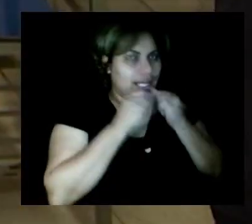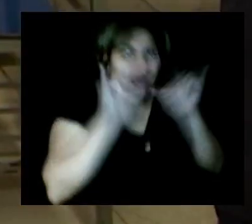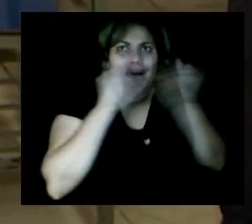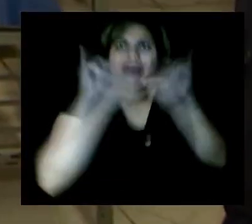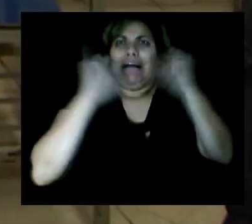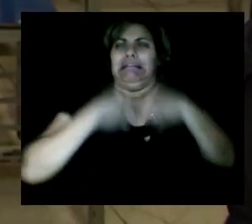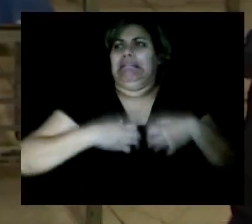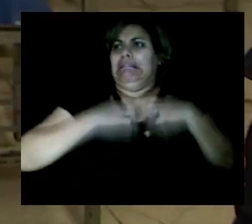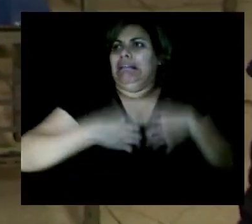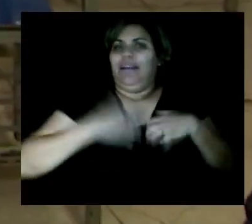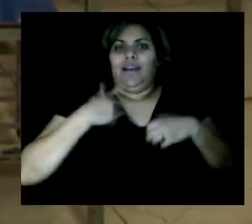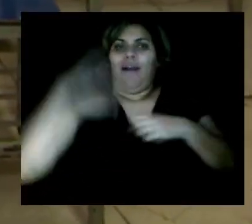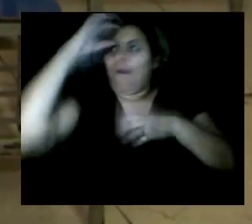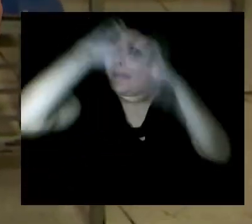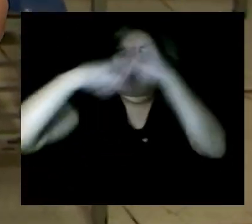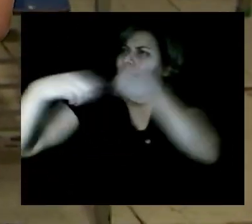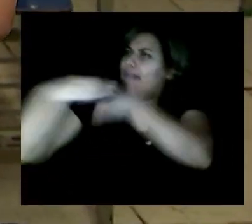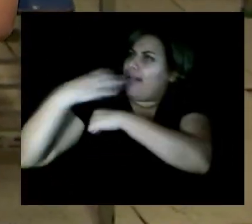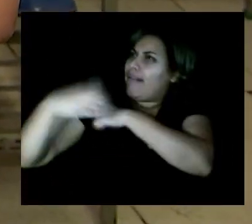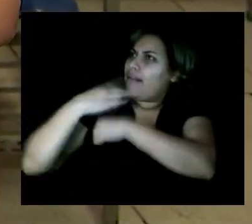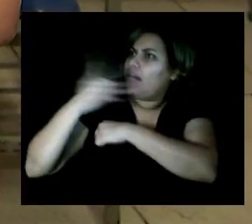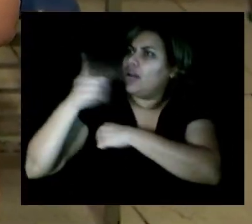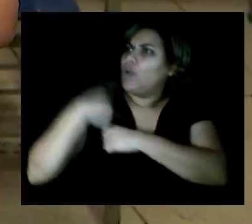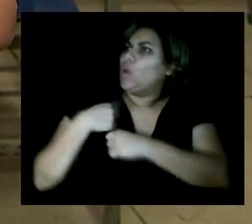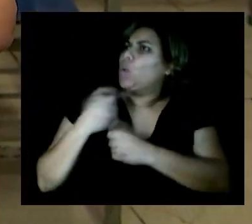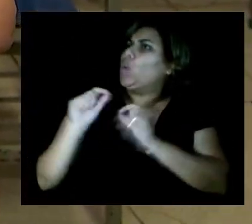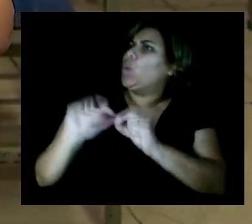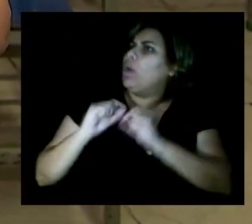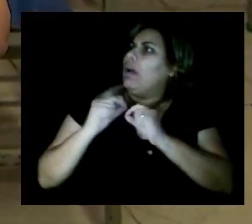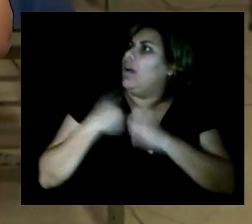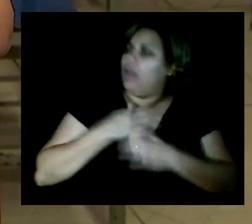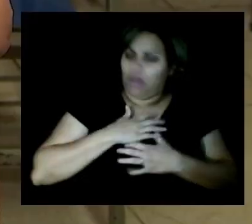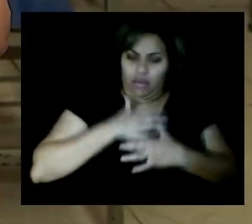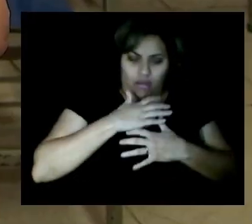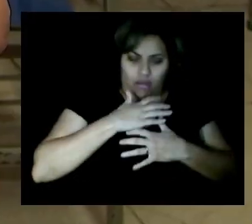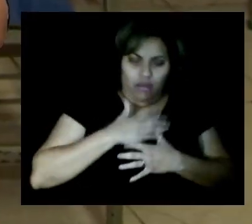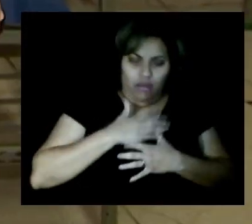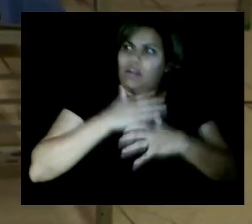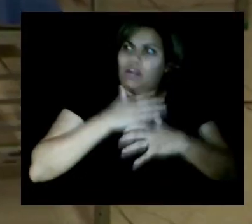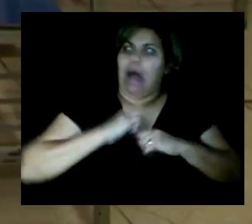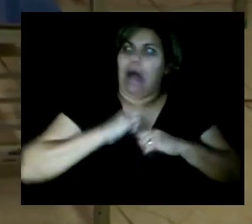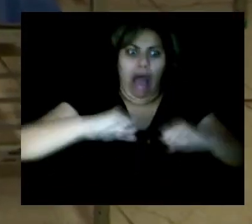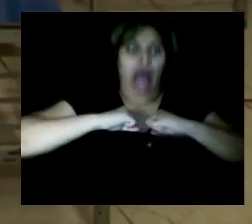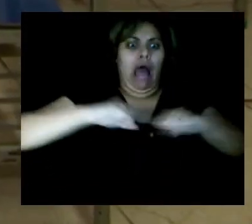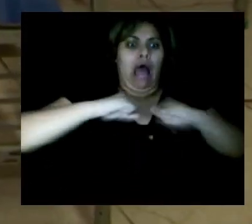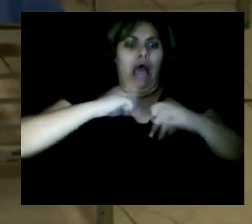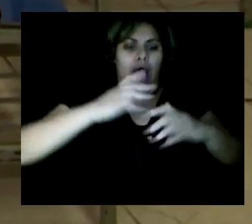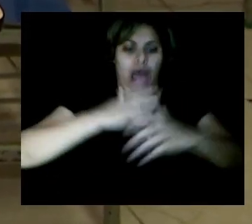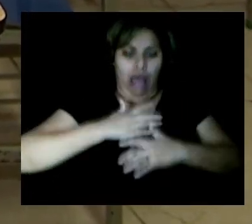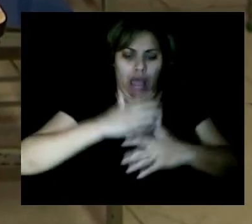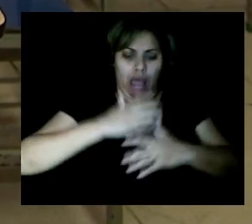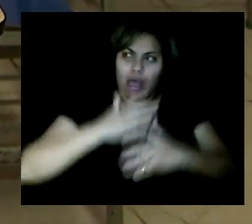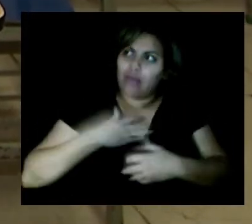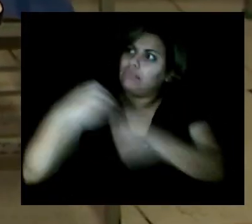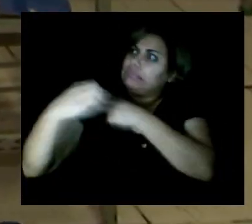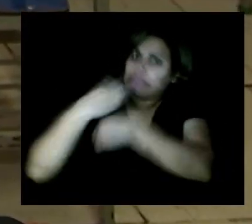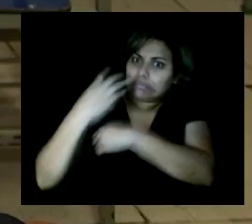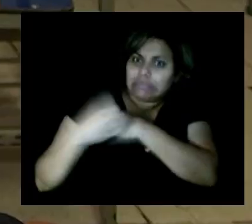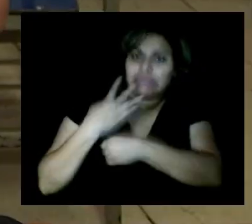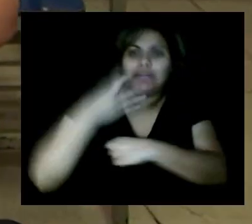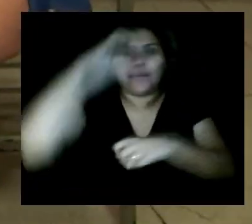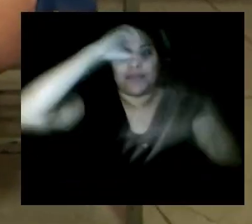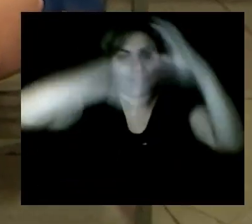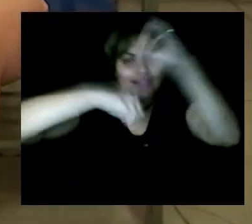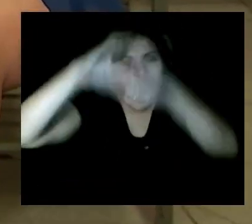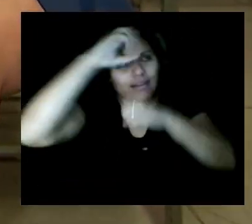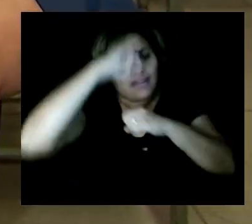ele, de respiração. A ADACAMP tem nos ensinado como lidar nesse momento de agitação, onde ele pode respirar, ficar mais calmo, fazer